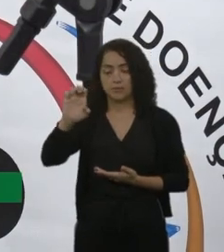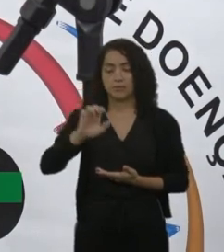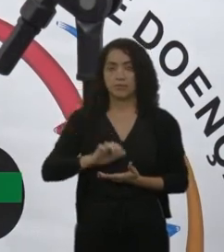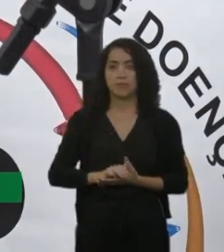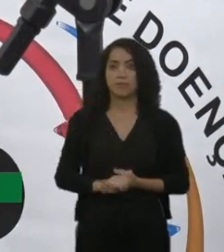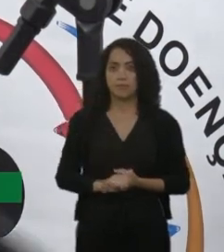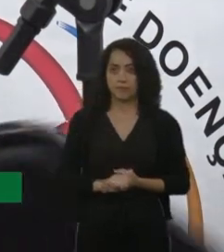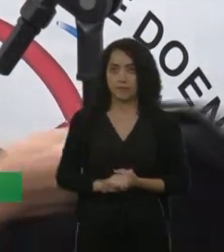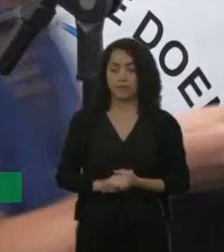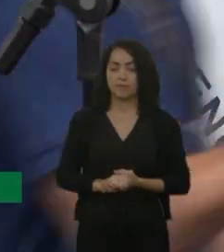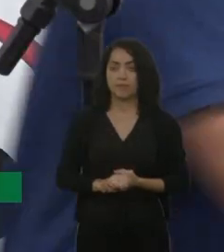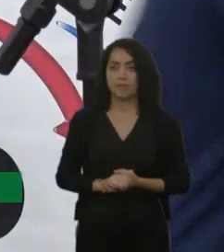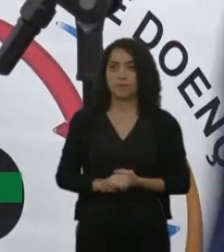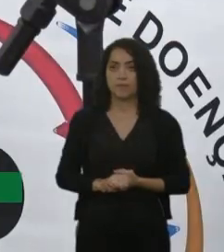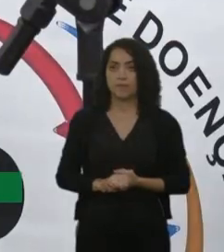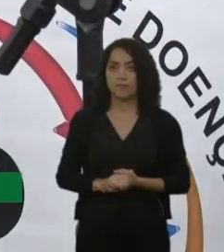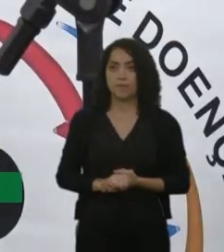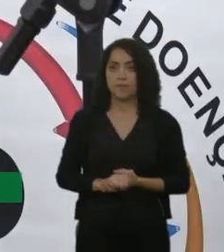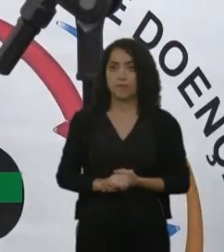Arijona.